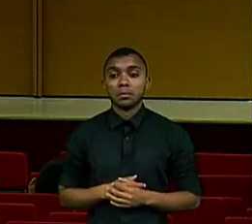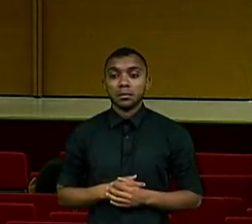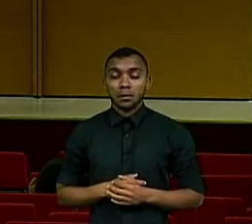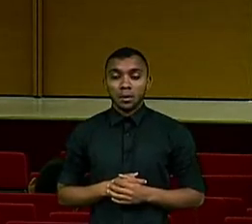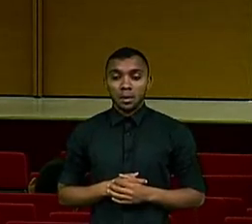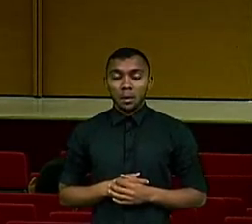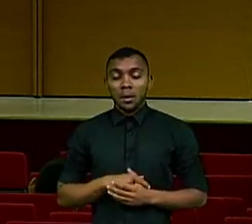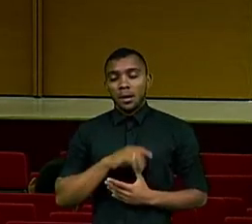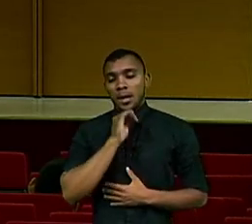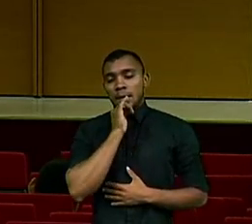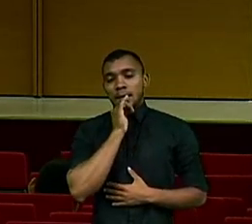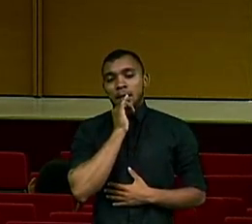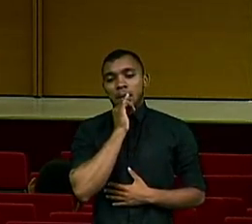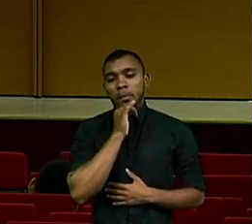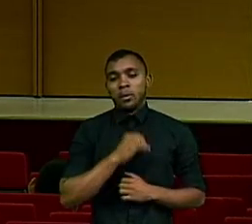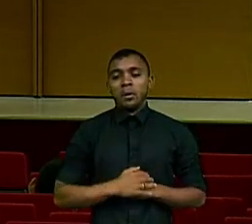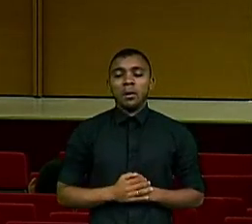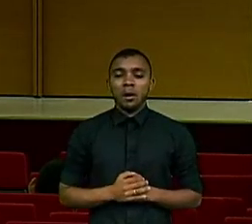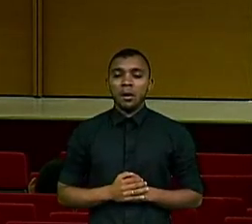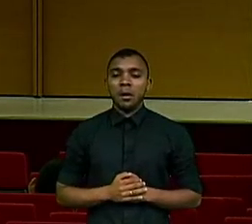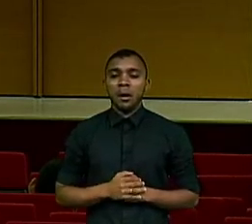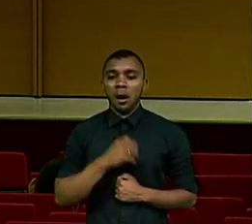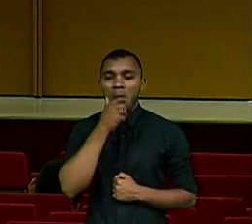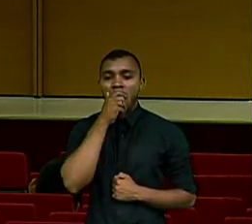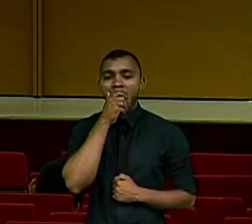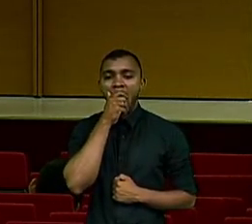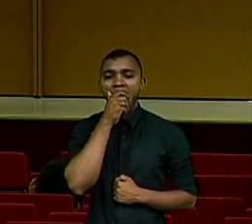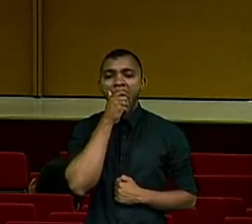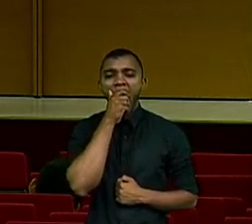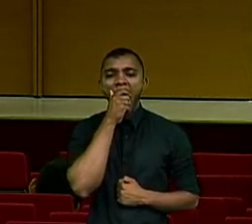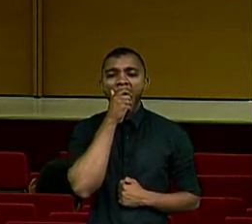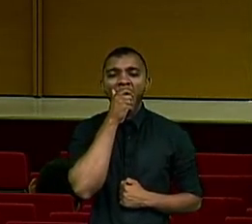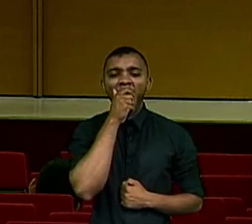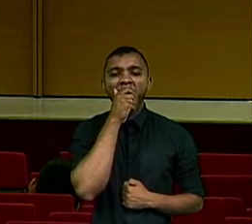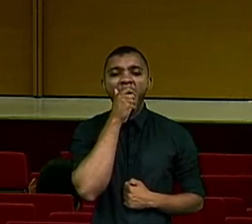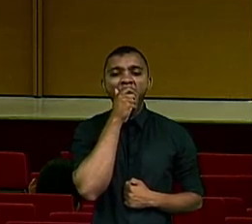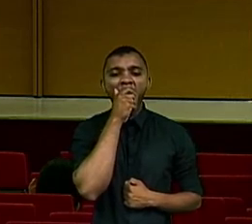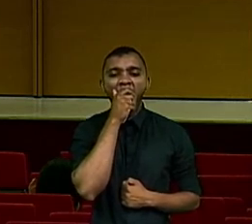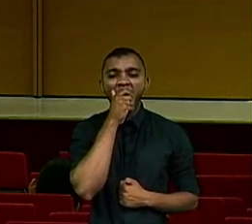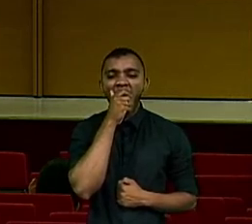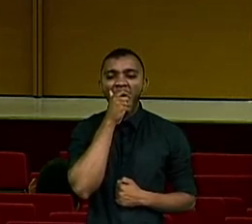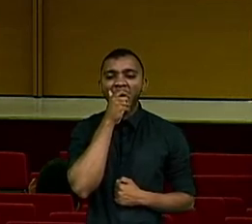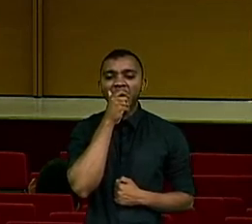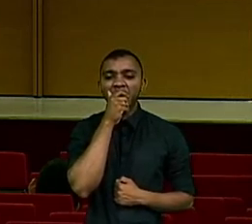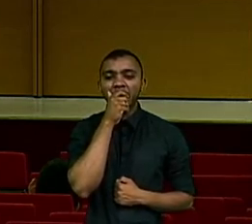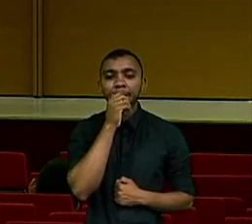por exemplo eu posso dizer que esse passado